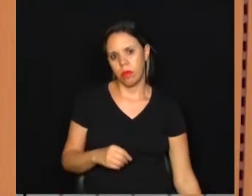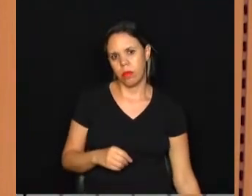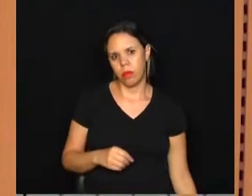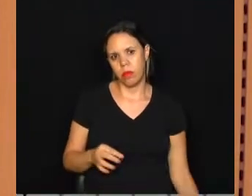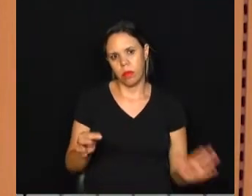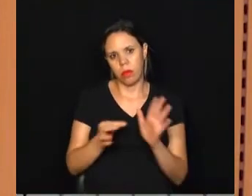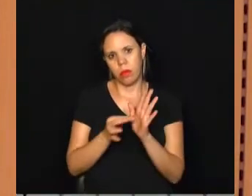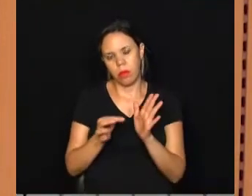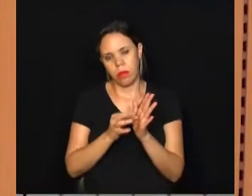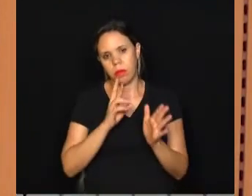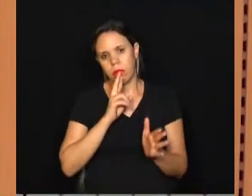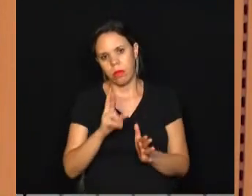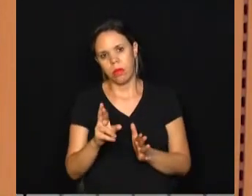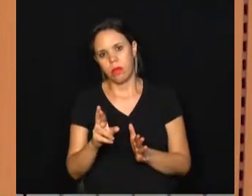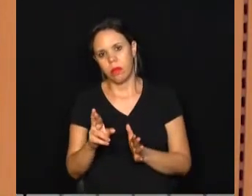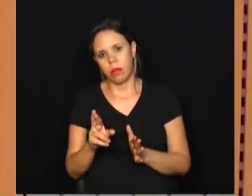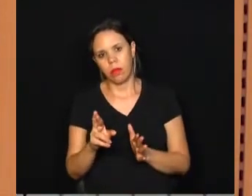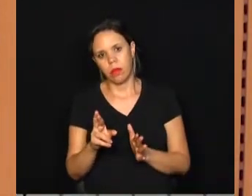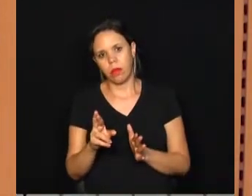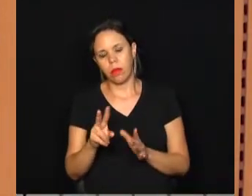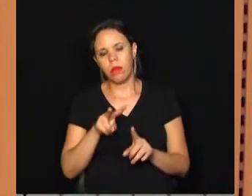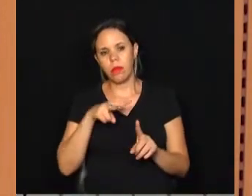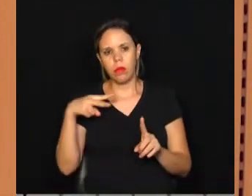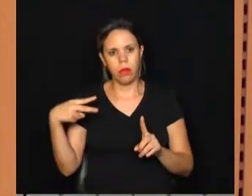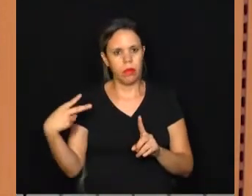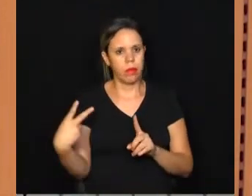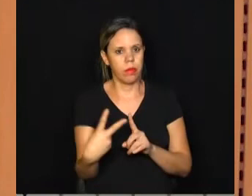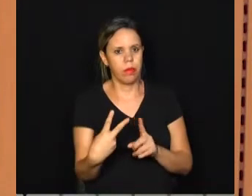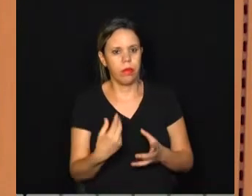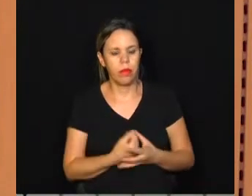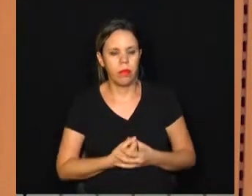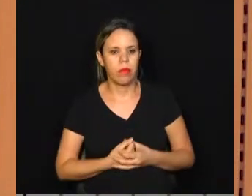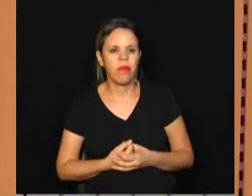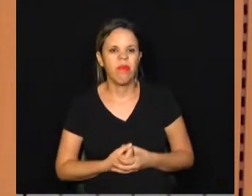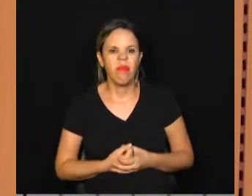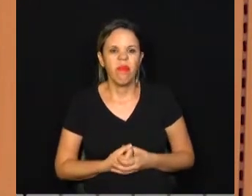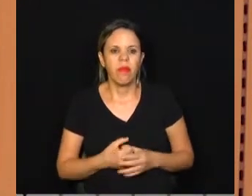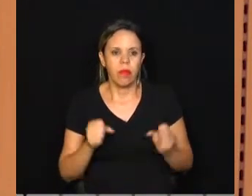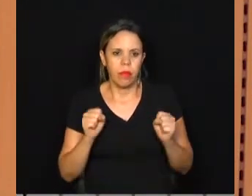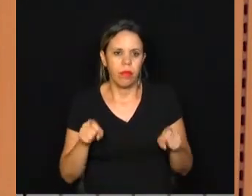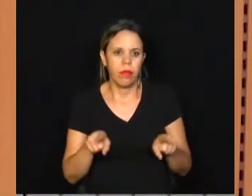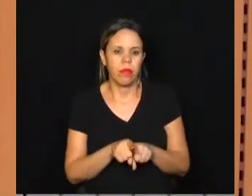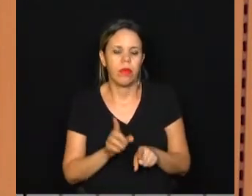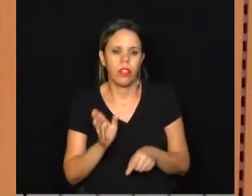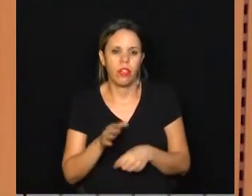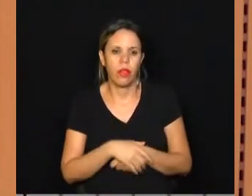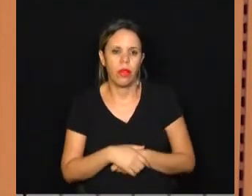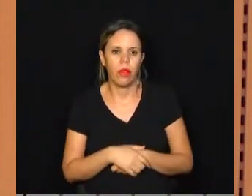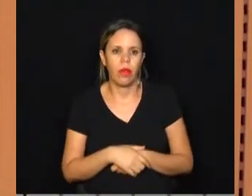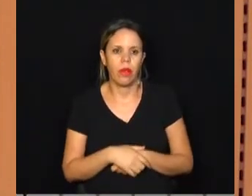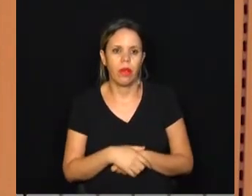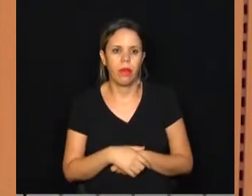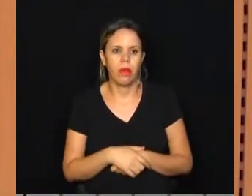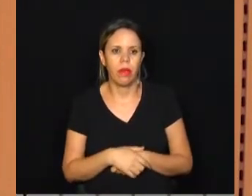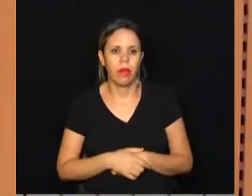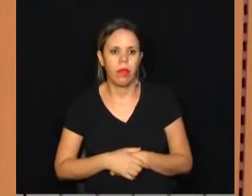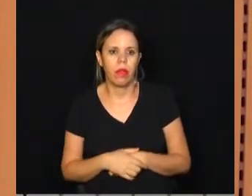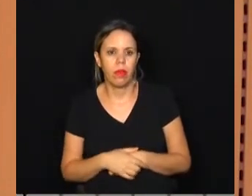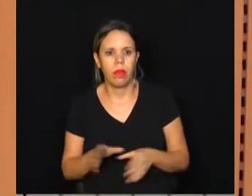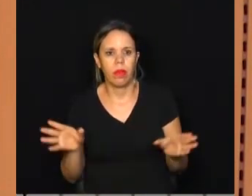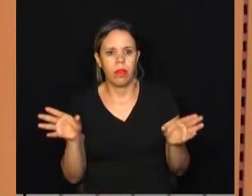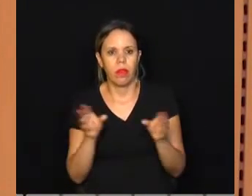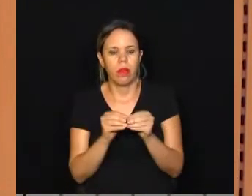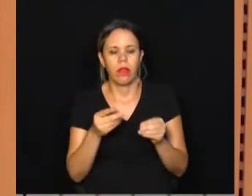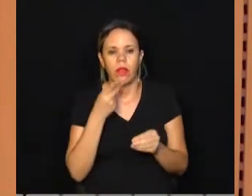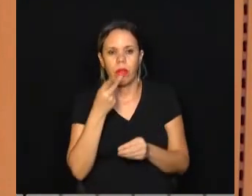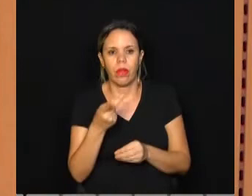sua resposta a essa questão da expectativa, né? E pudesse também já encerrar aí as